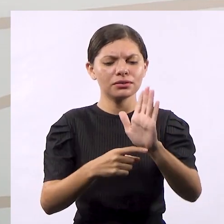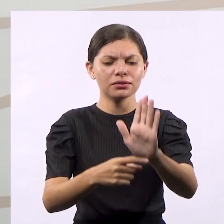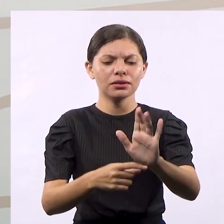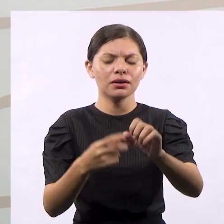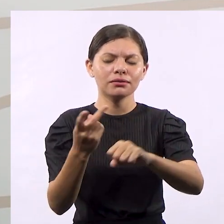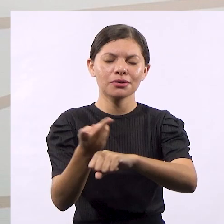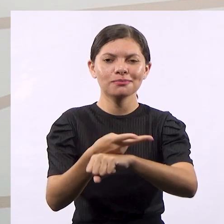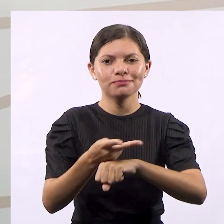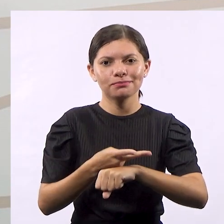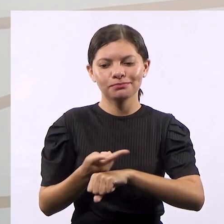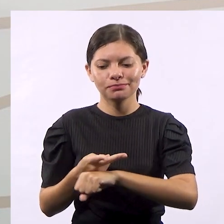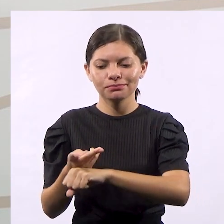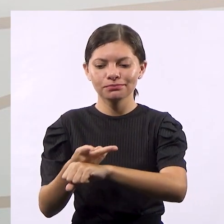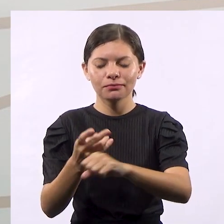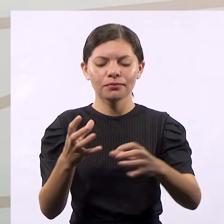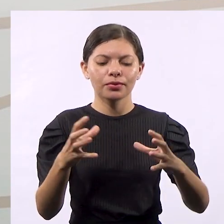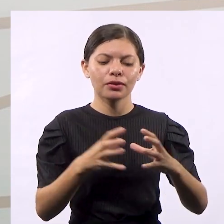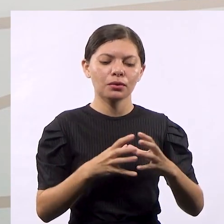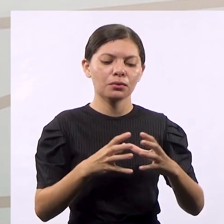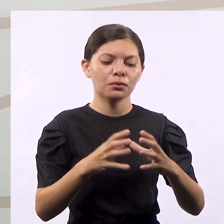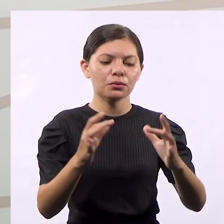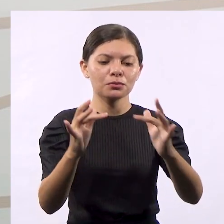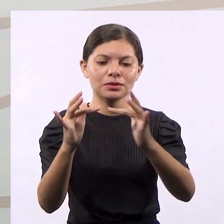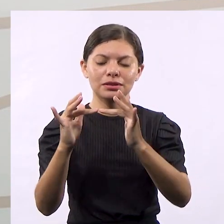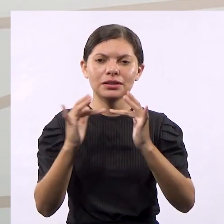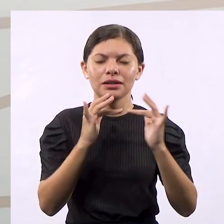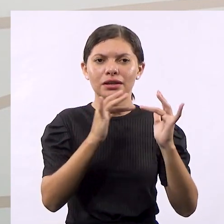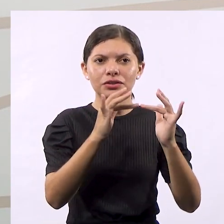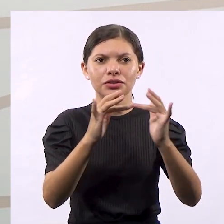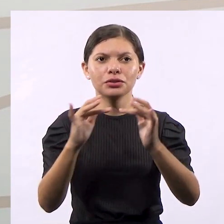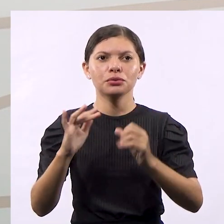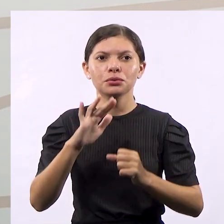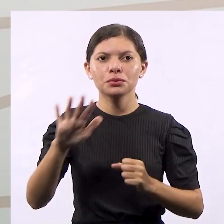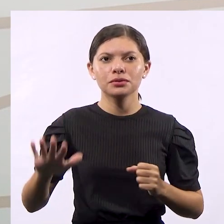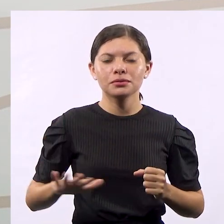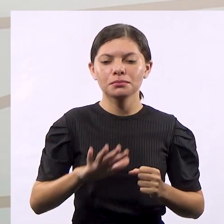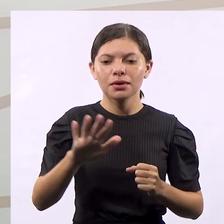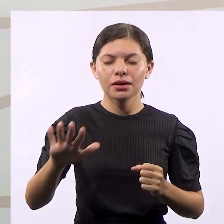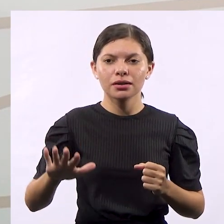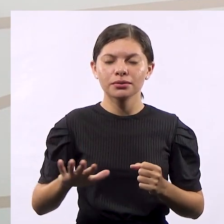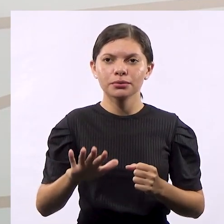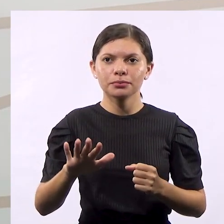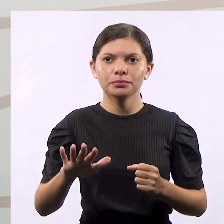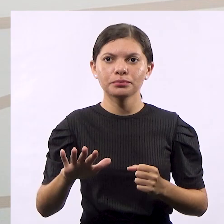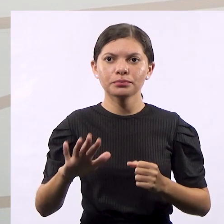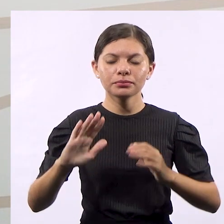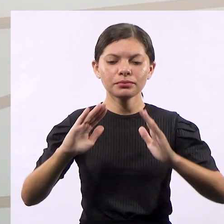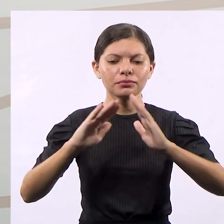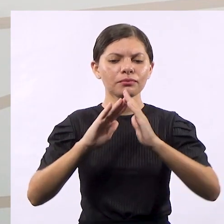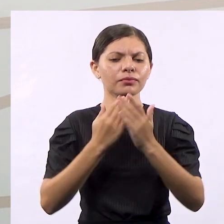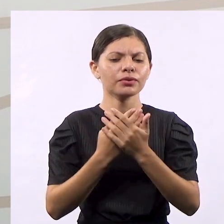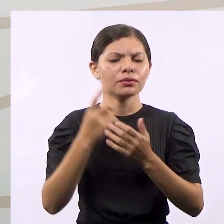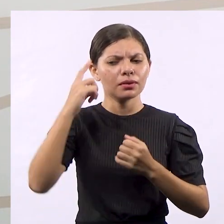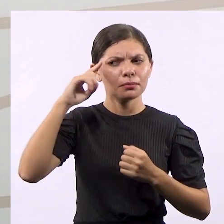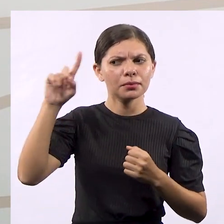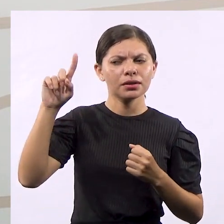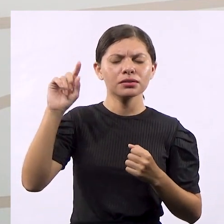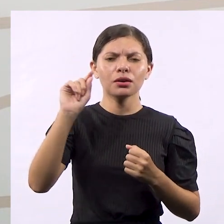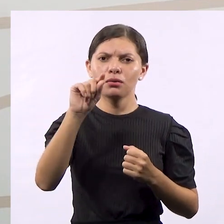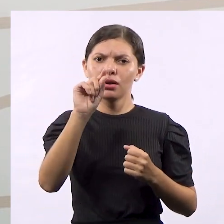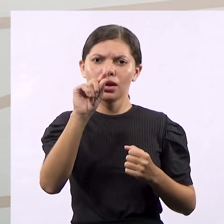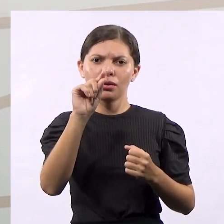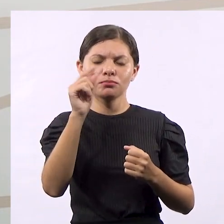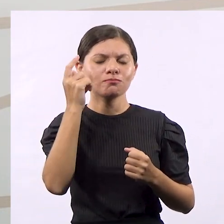os alunos, então identificar que grupos estão interagindo no espaço escolar e o que a escola tem pensado